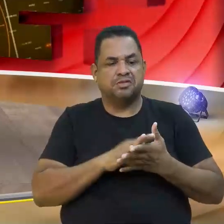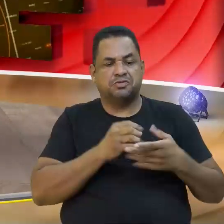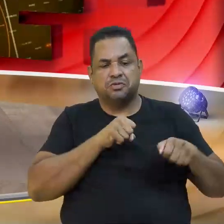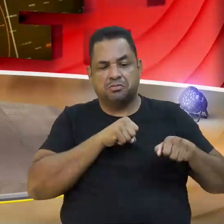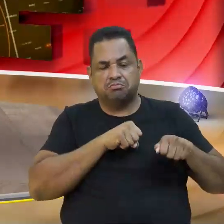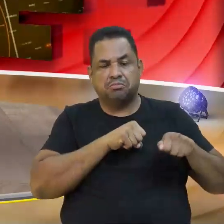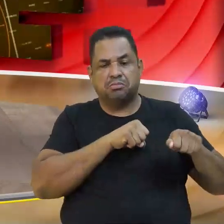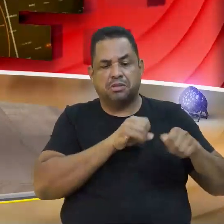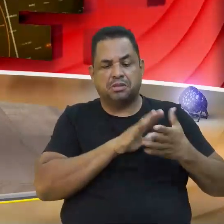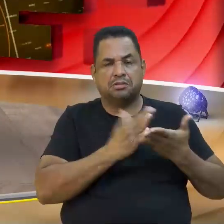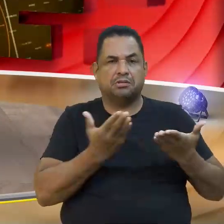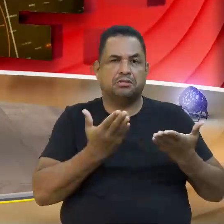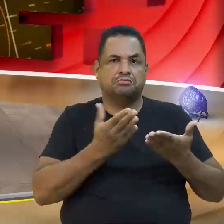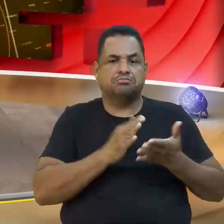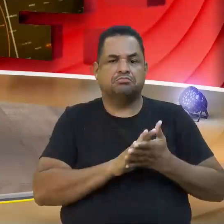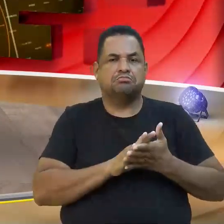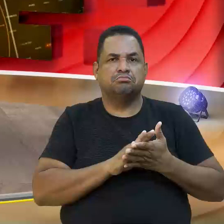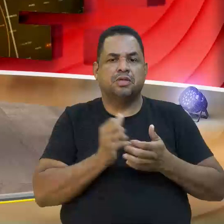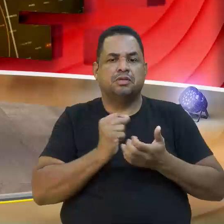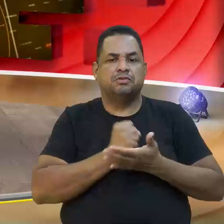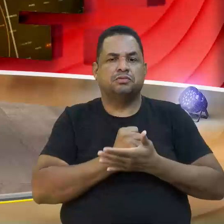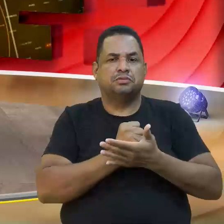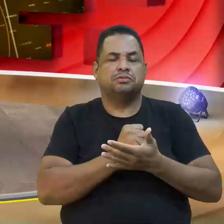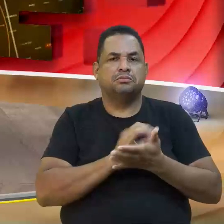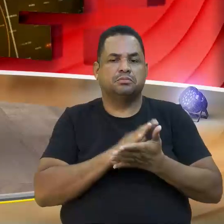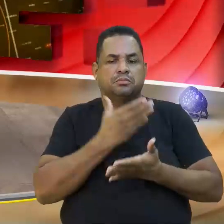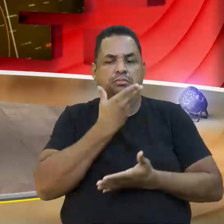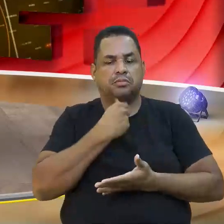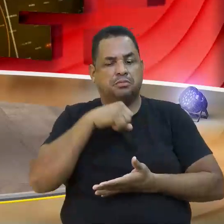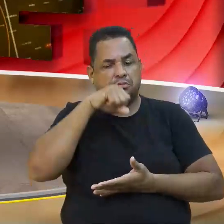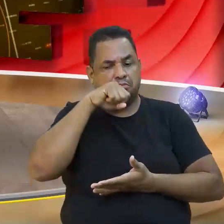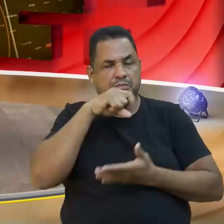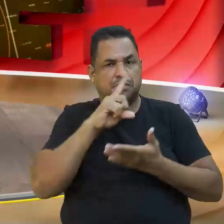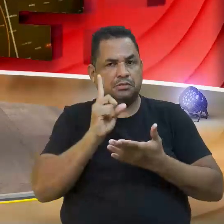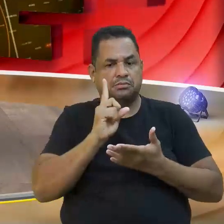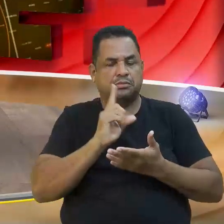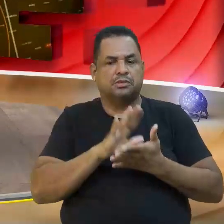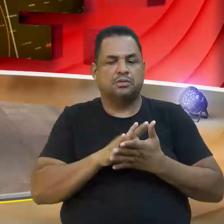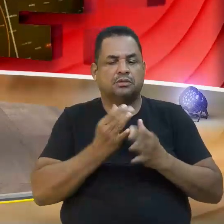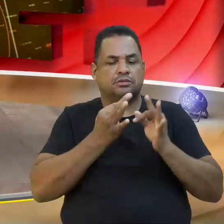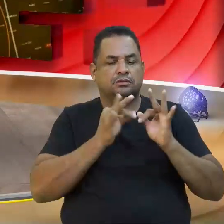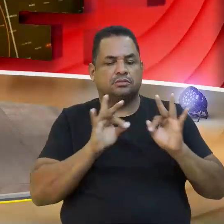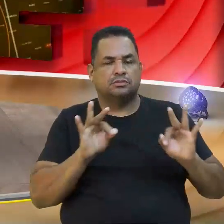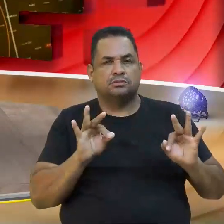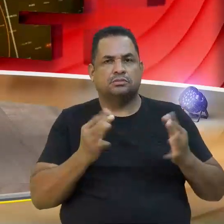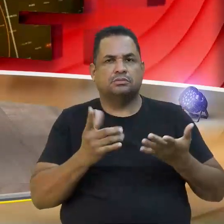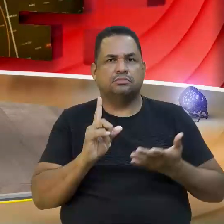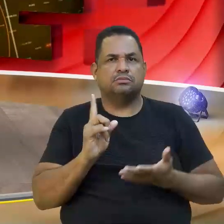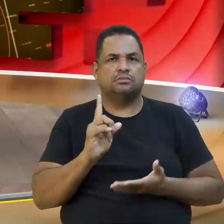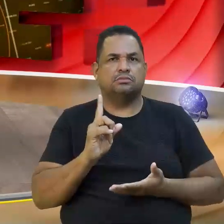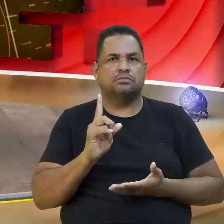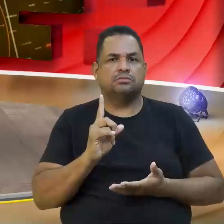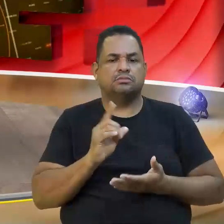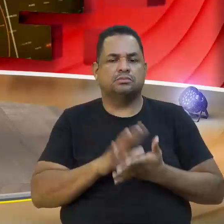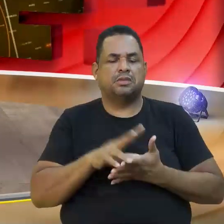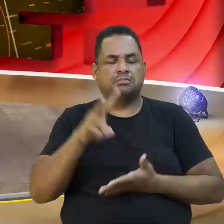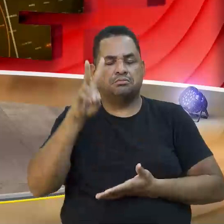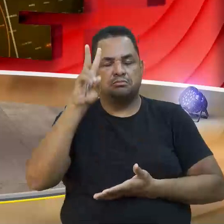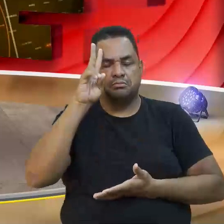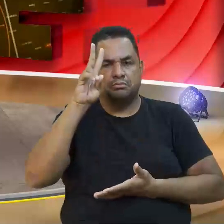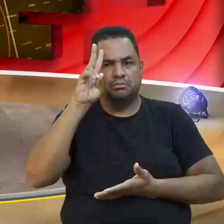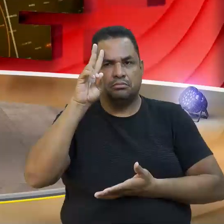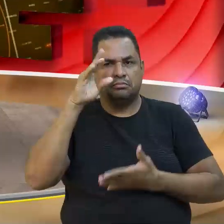precisa fazer muita só coisa. terminar. Não é simples assim. O que nós mais temos, né, de histórias